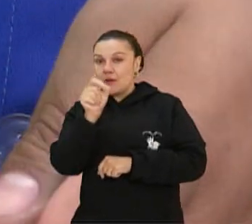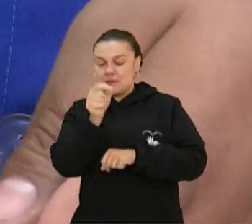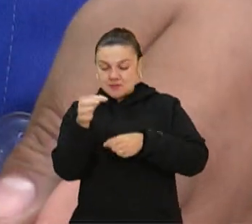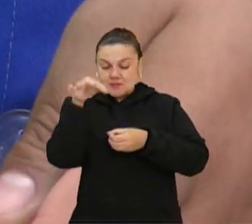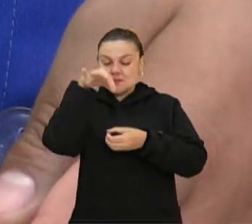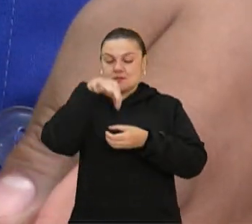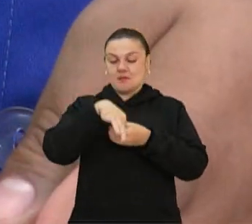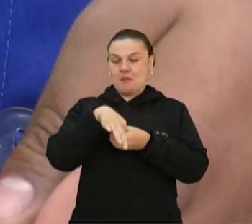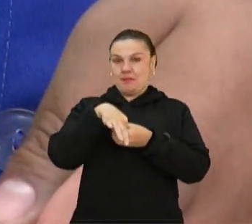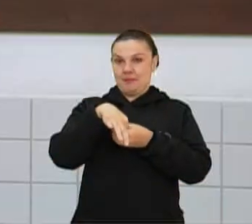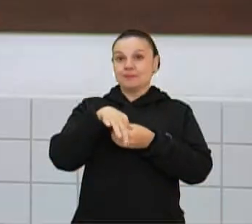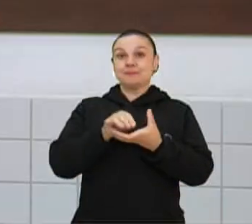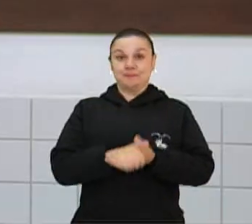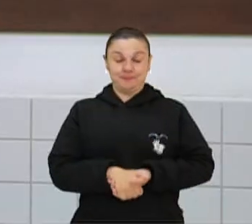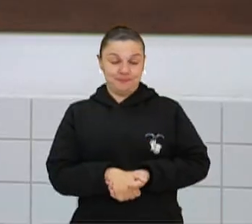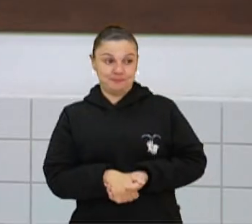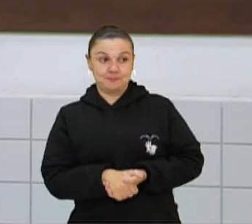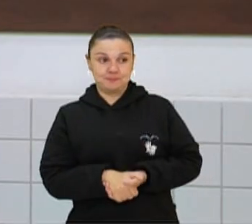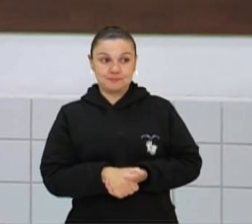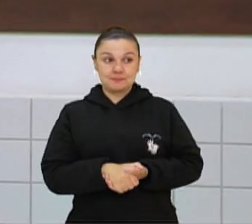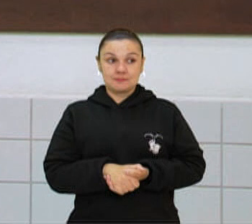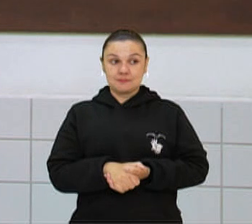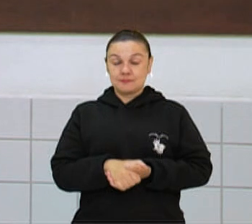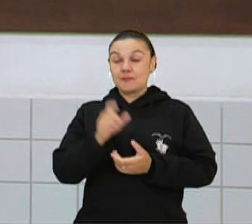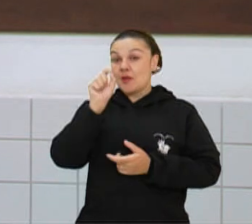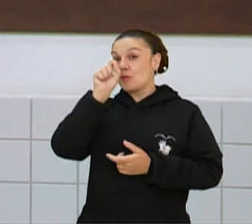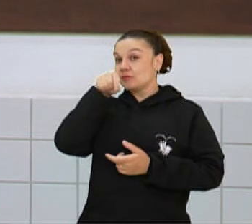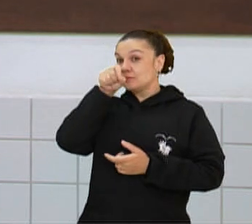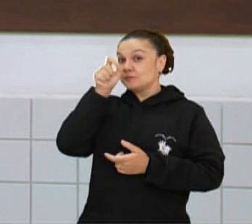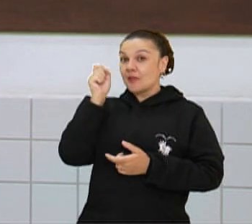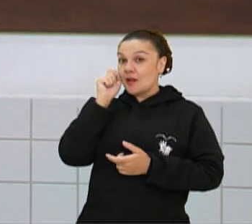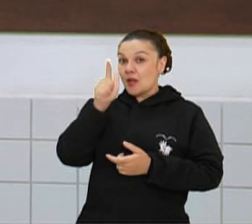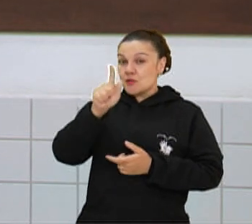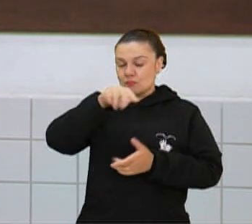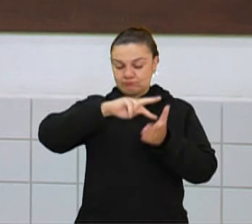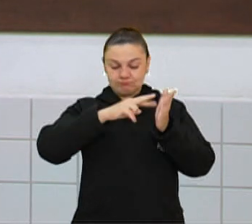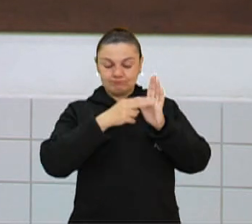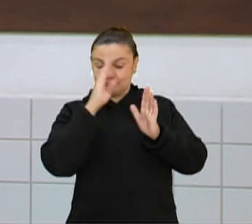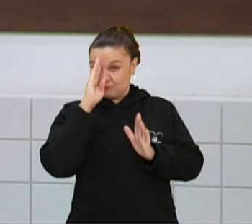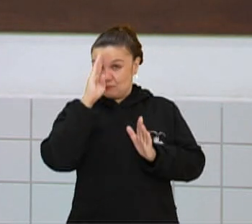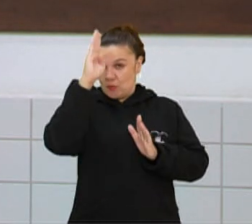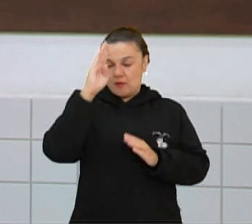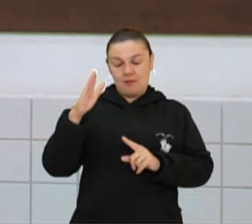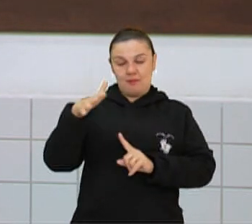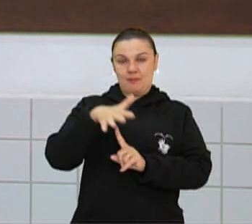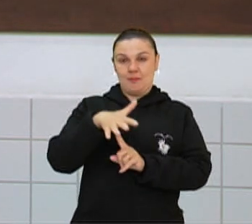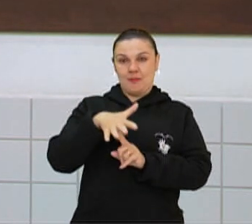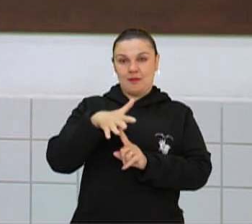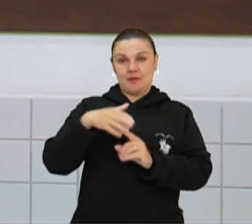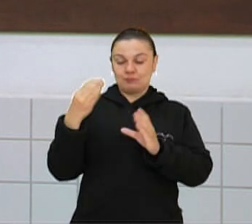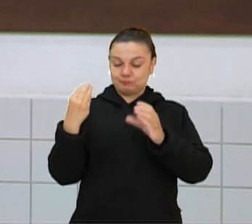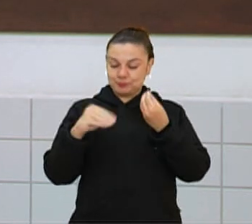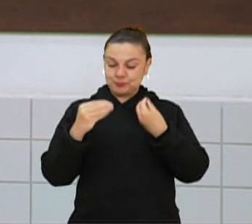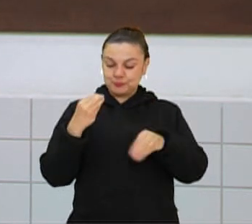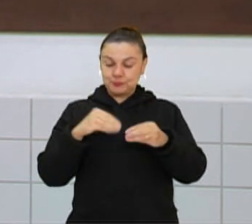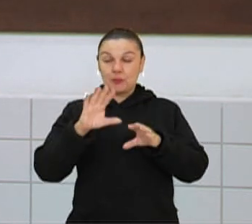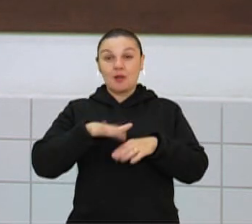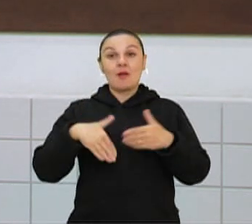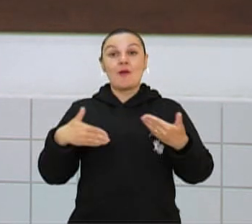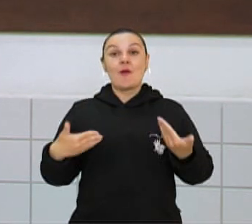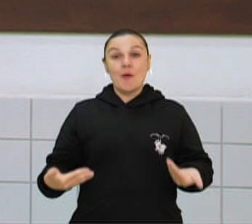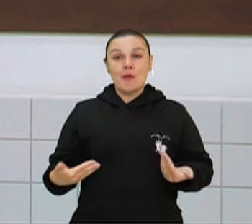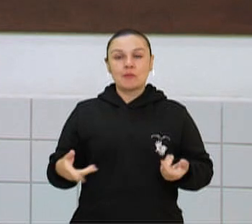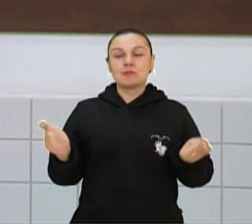de sementes. Tá? Então, a gralha azul é uma ave símbolo do Paraná, inclusive. Deixe nos comentários aí o que